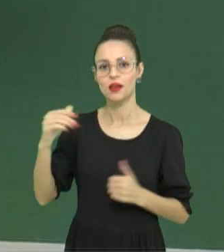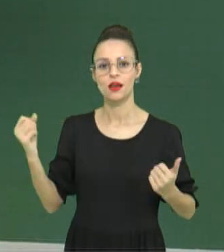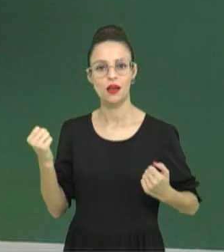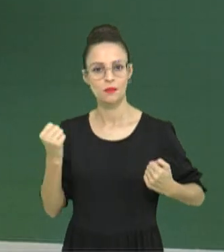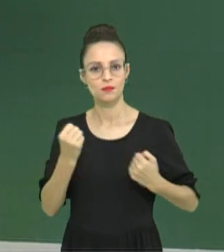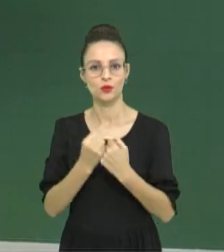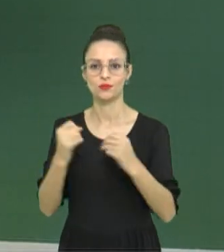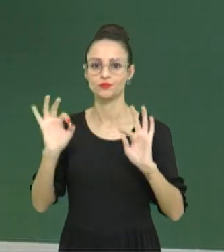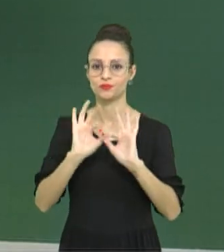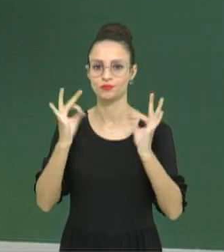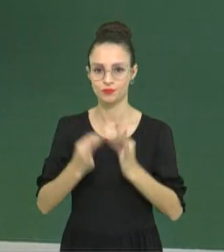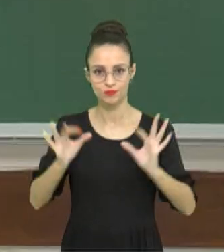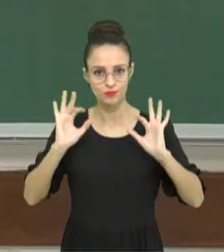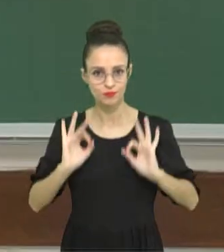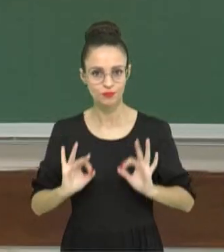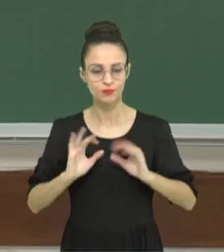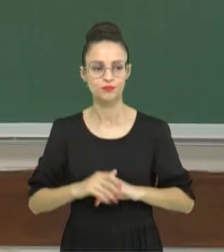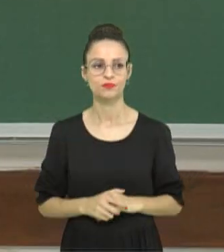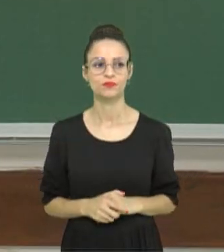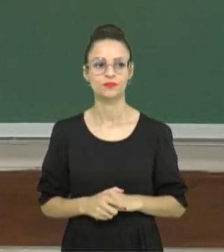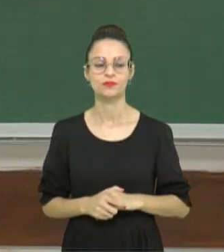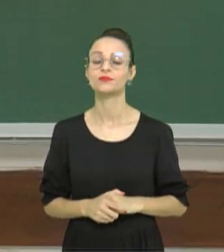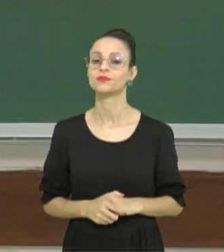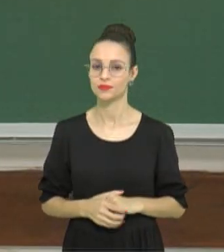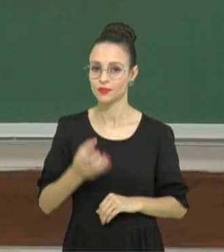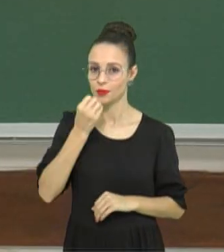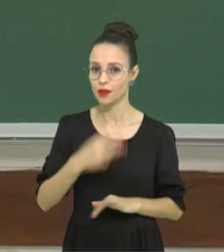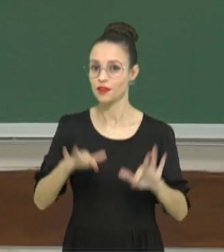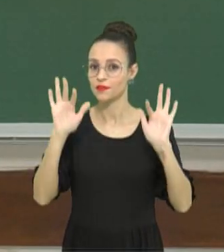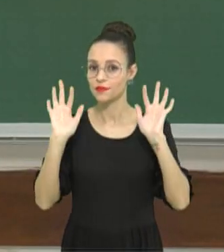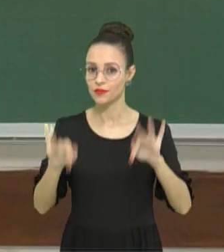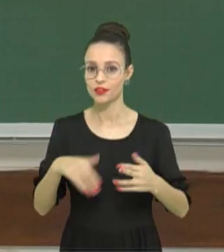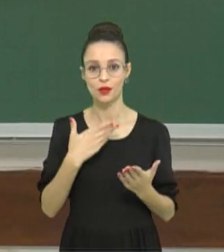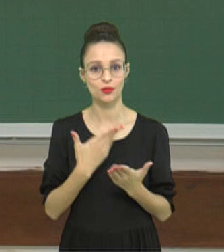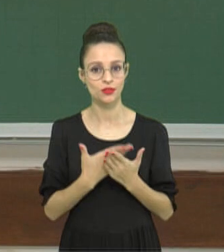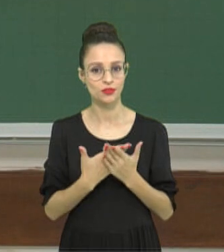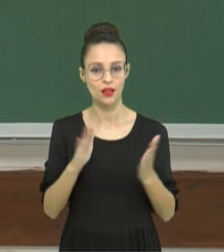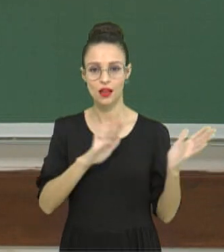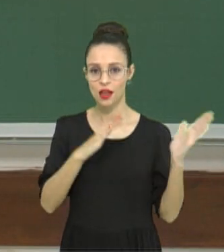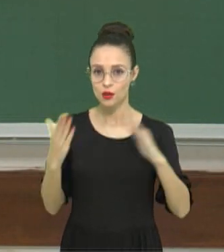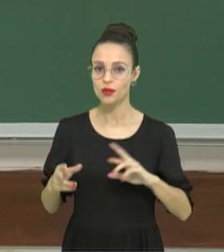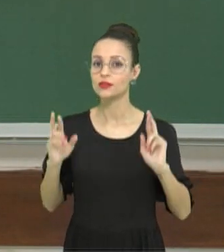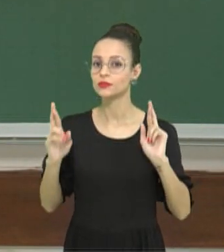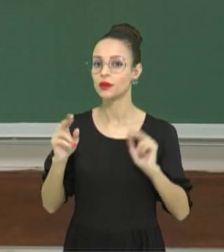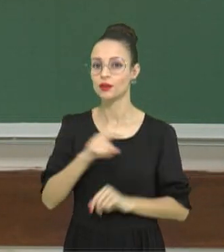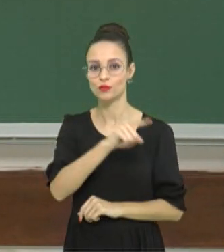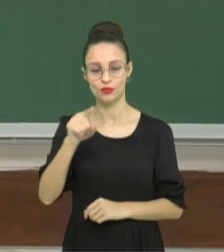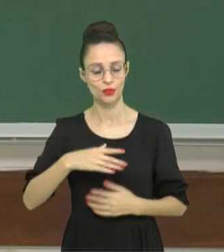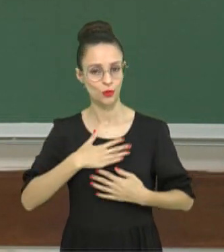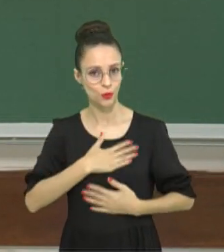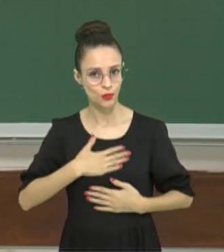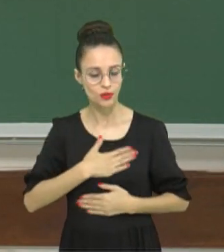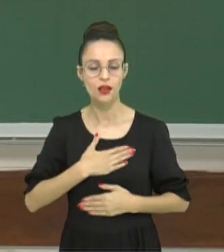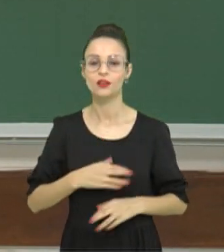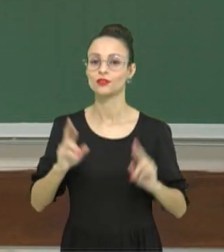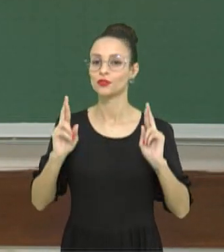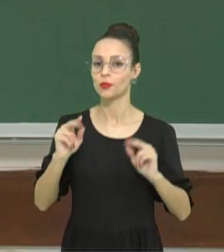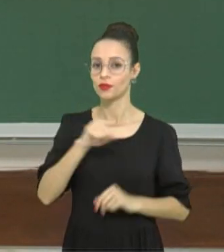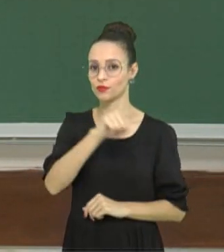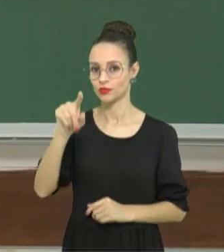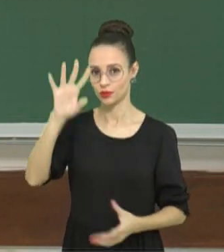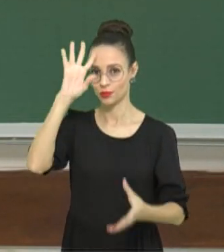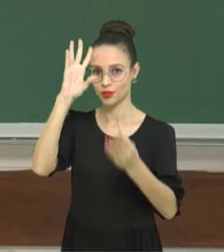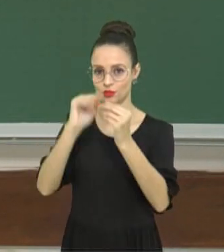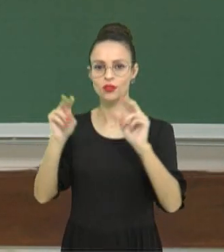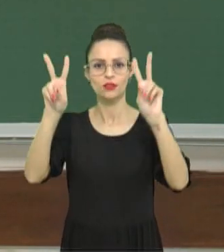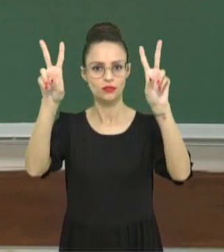apoio da família, certo? Muito bem, gente, chegamos ao final dessa aula e espero que vocês tenham gostado, espero que vocês tenham compreendido o